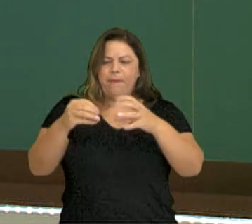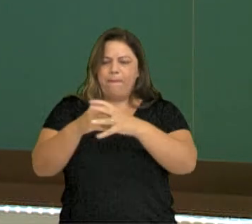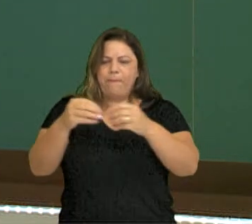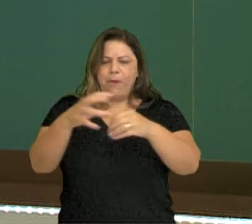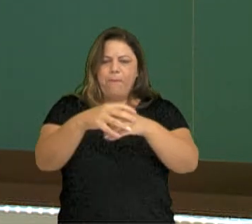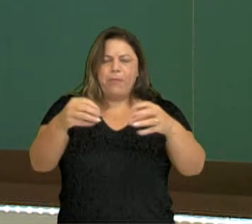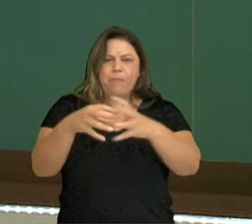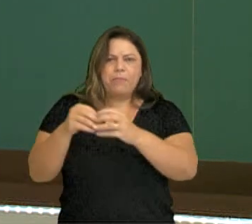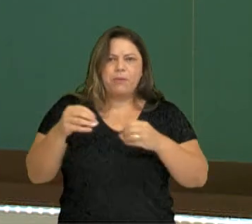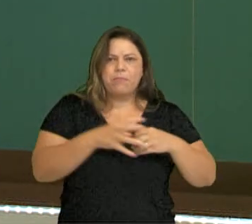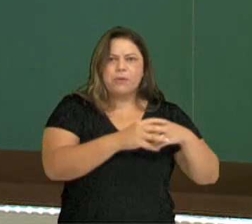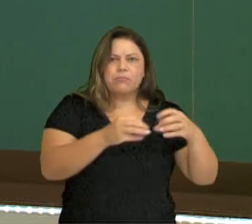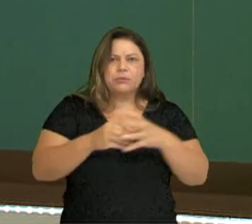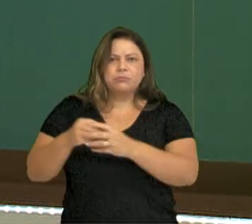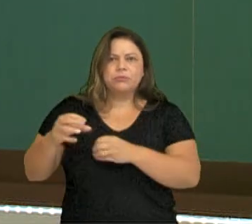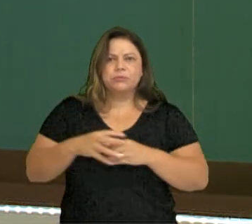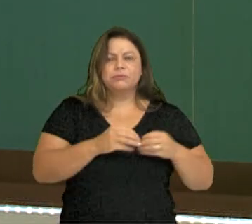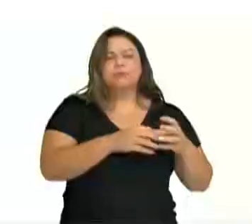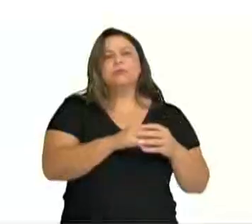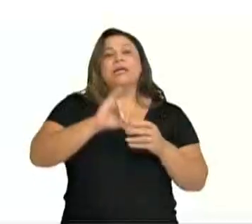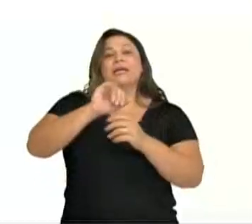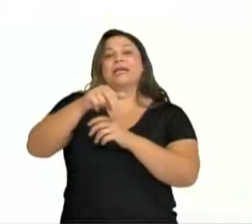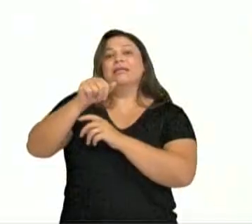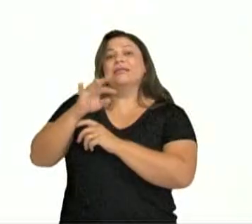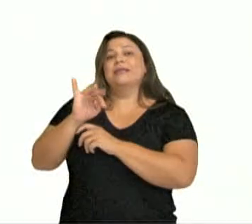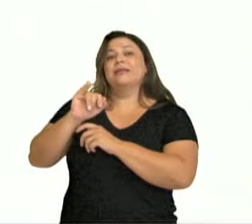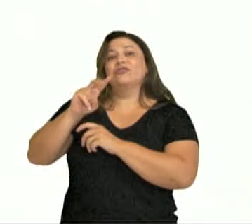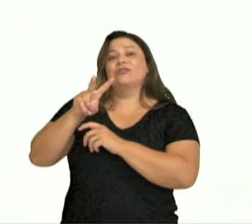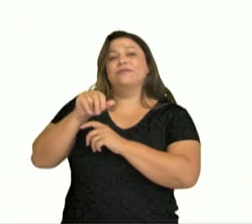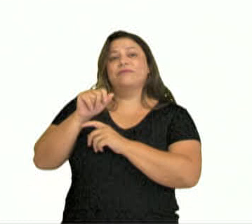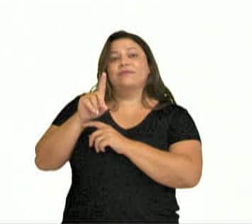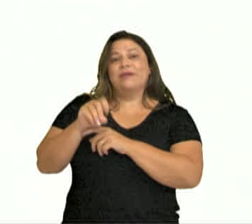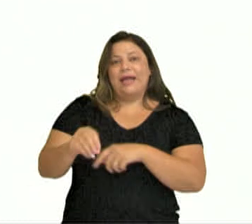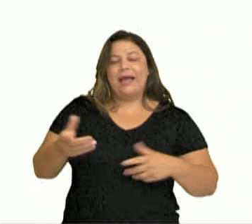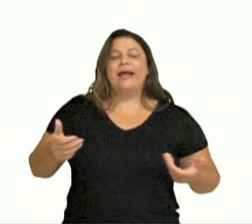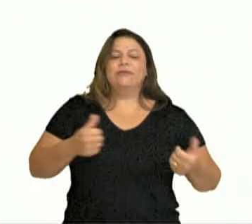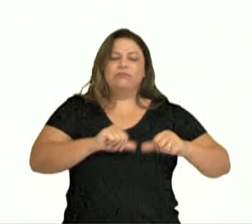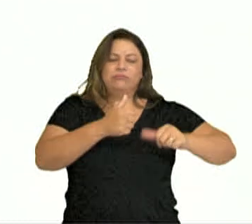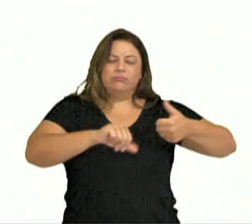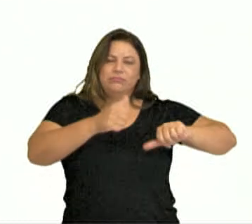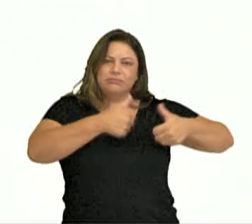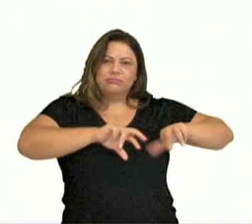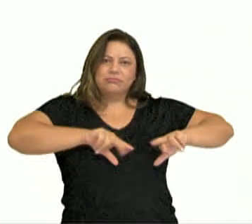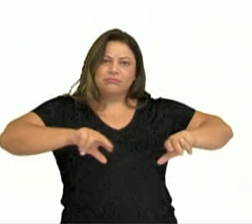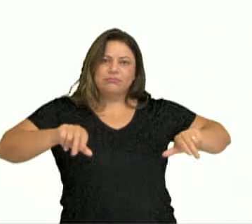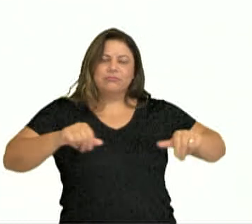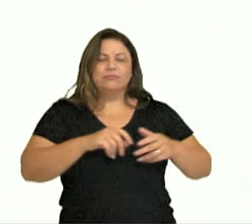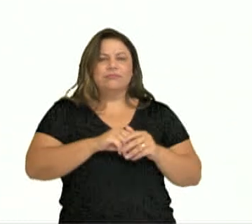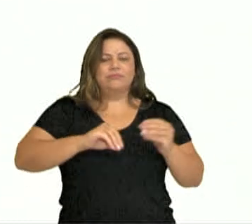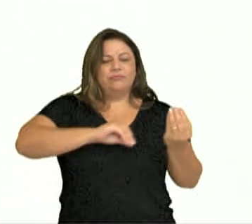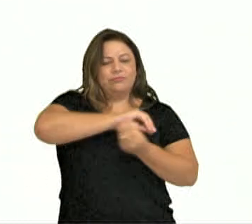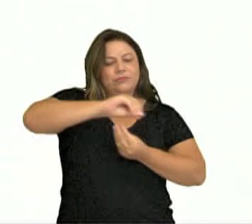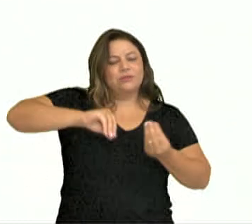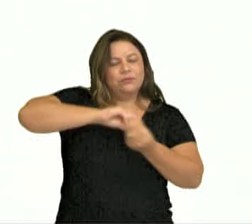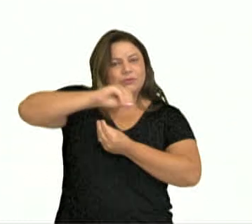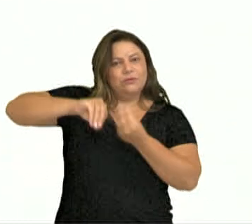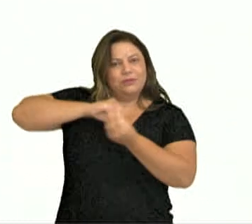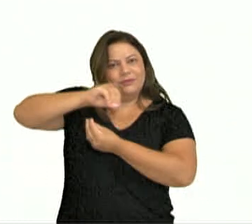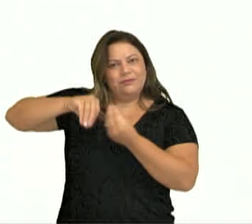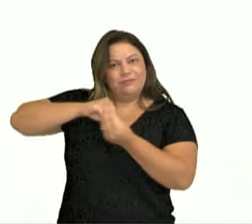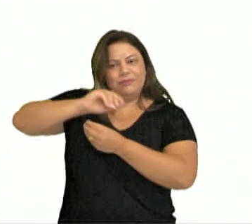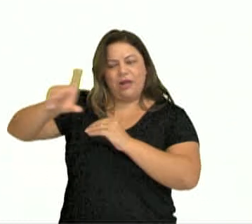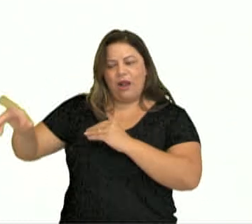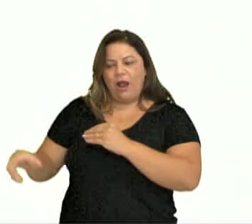em laboratórios, eles são inativados por meio de procedimentos químicos e depois ele é colocado numa substância